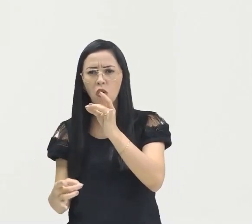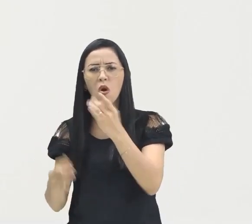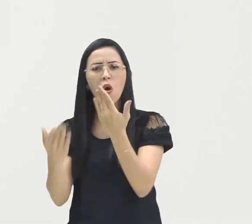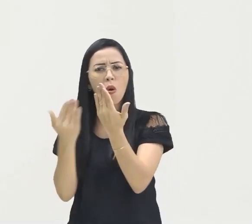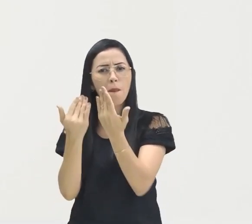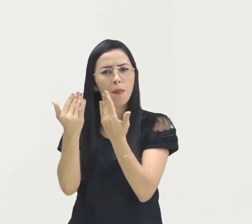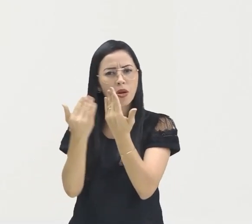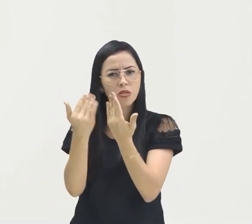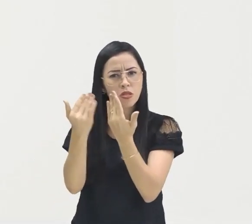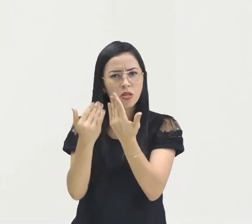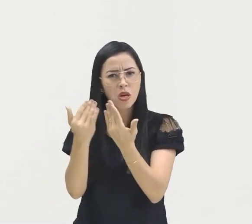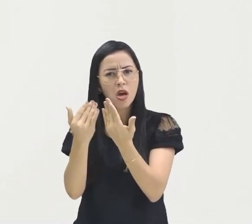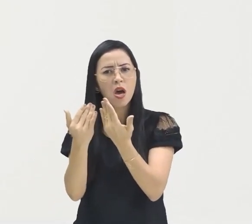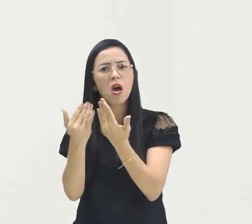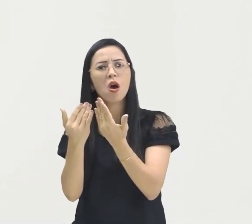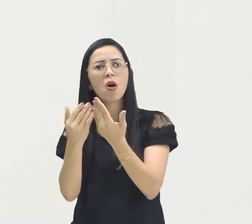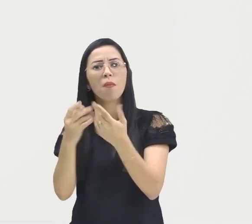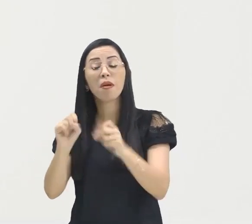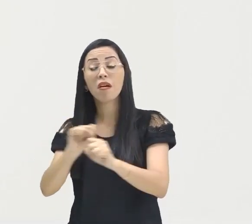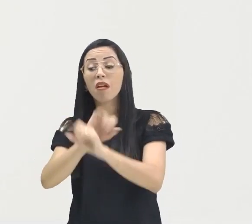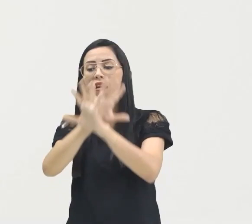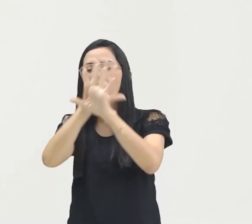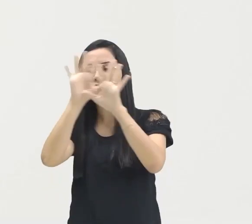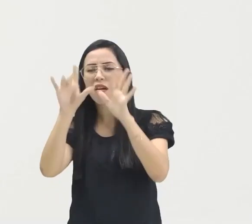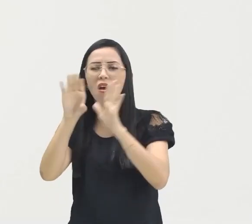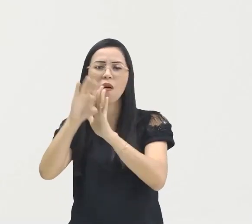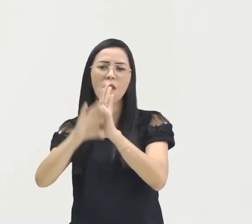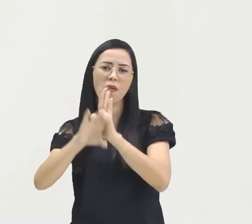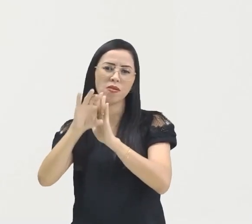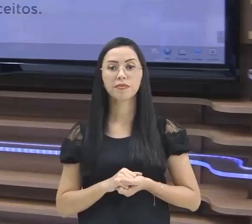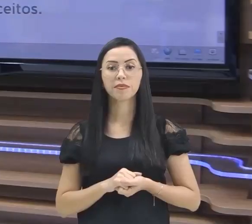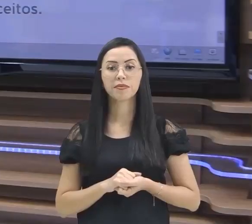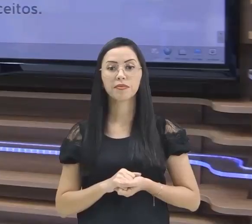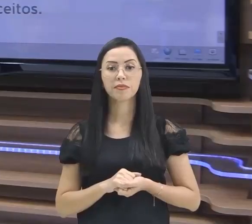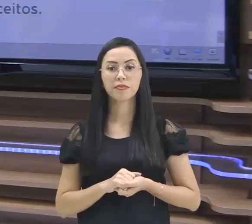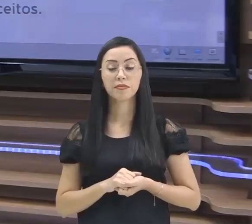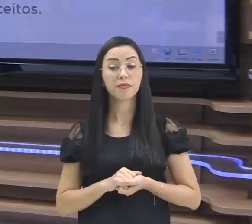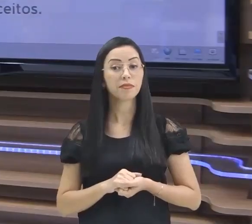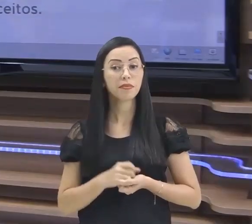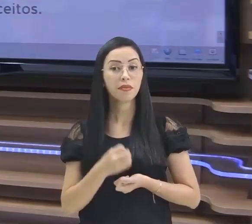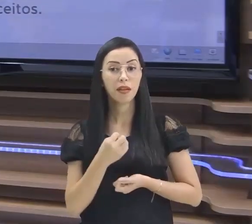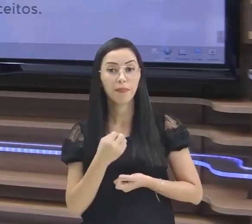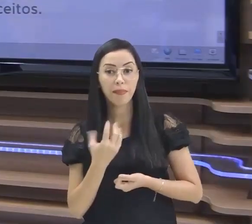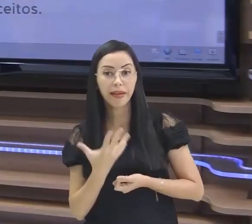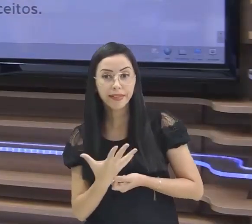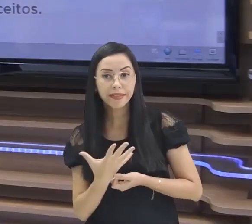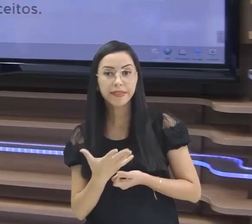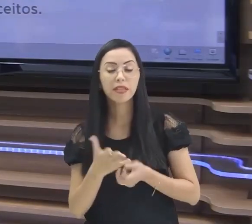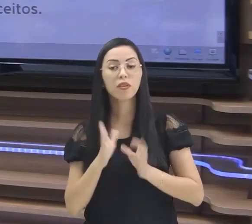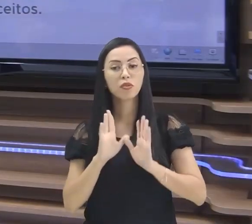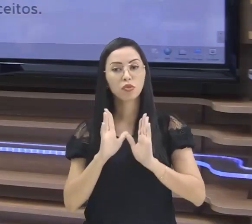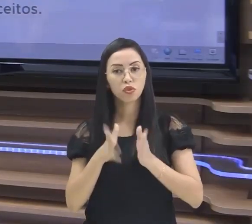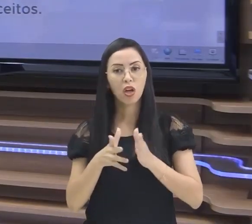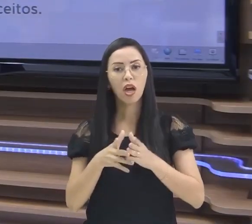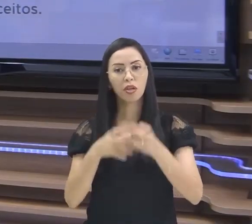comparações, contrastes, para clarificar os conceitos. Bem, a gente já viu tudo isso aqui, né?